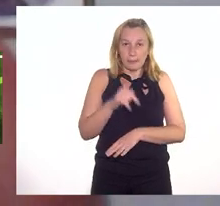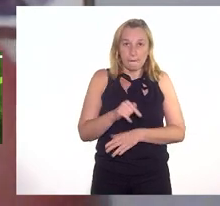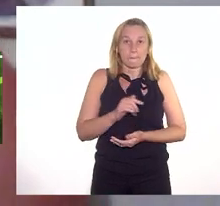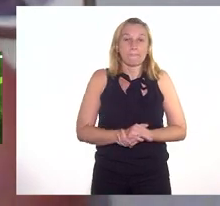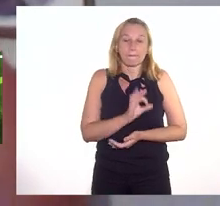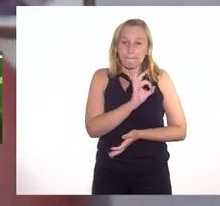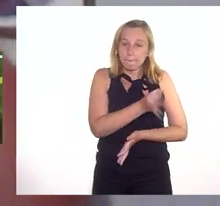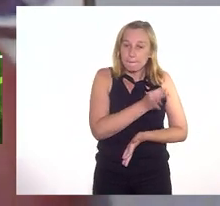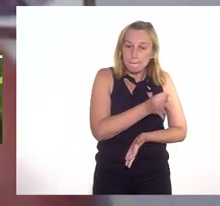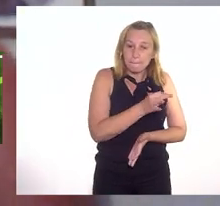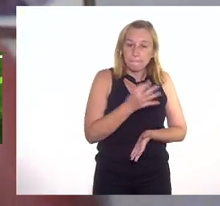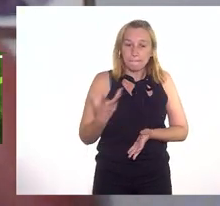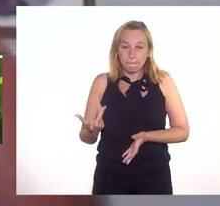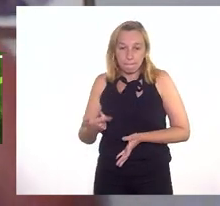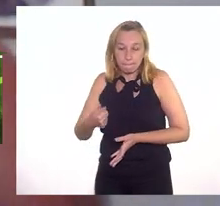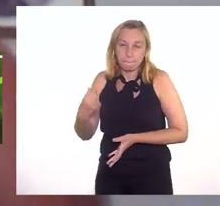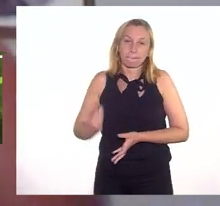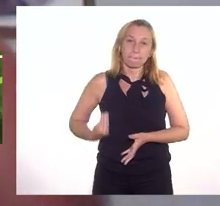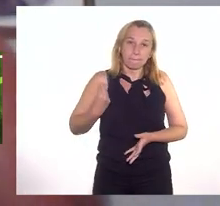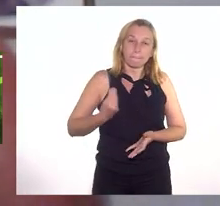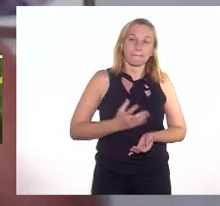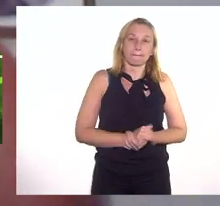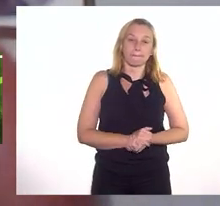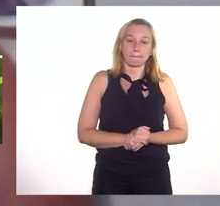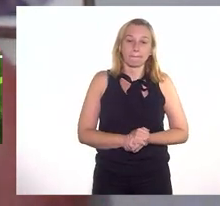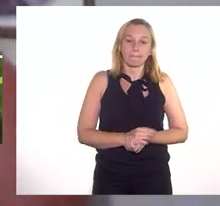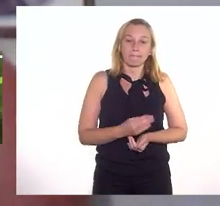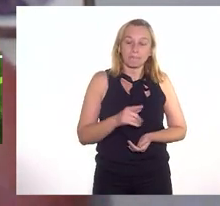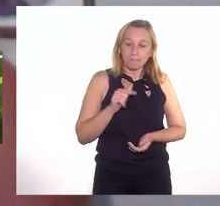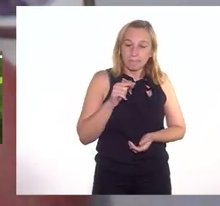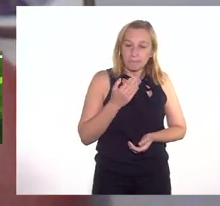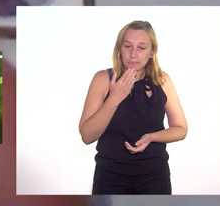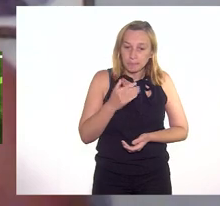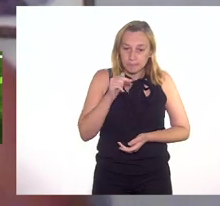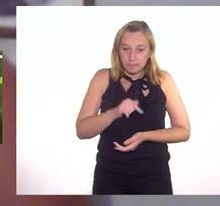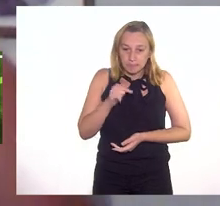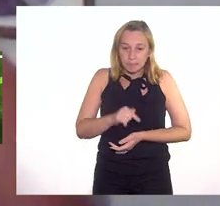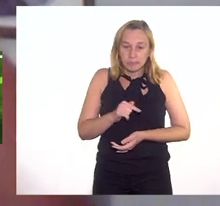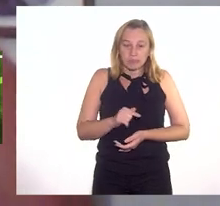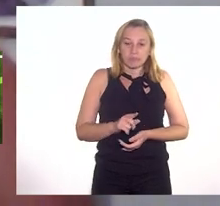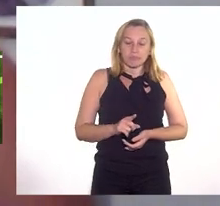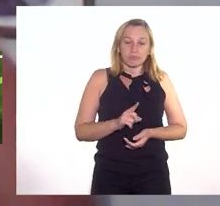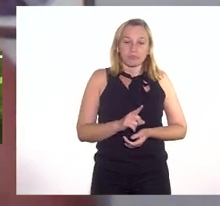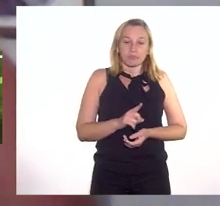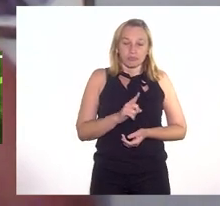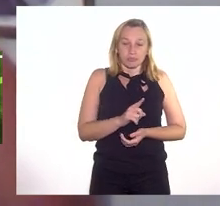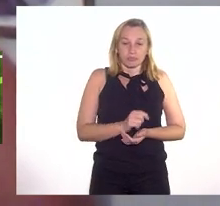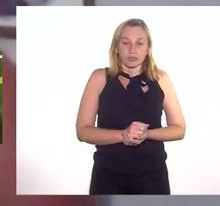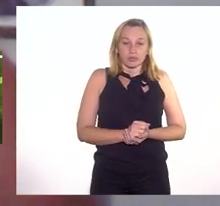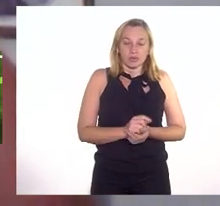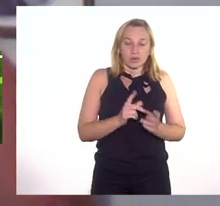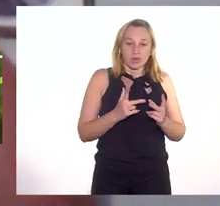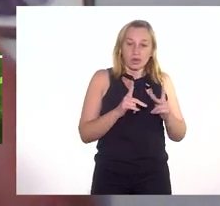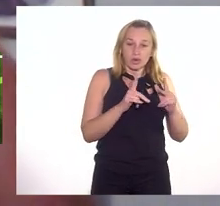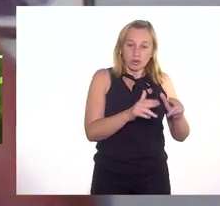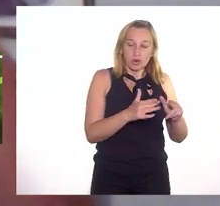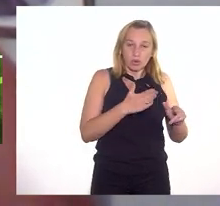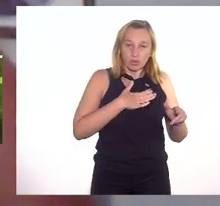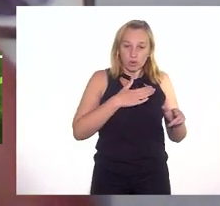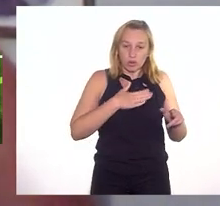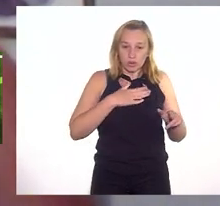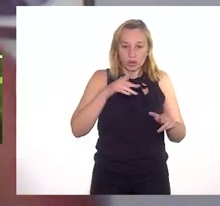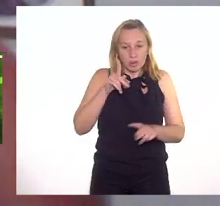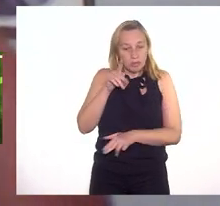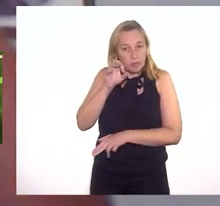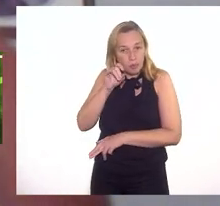é justamente qualidade de vida. O que a gente pede aqui é para que esses remanescentes como eu, da pólio,